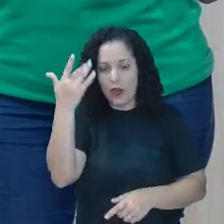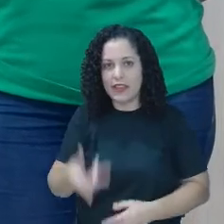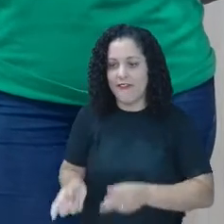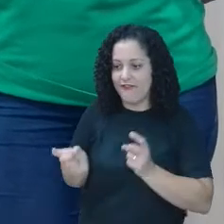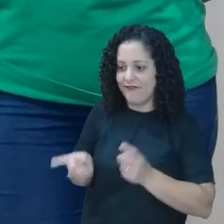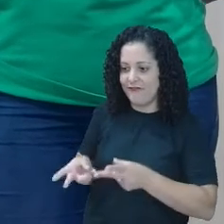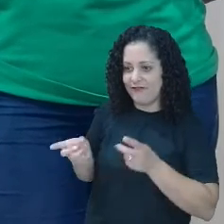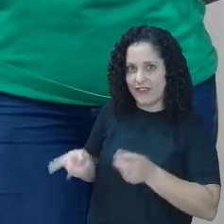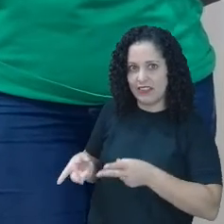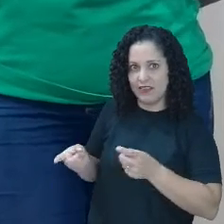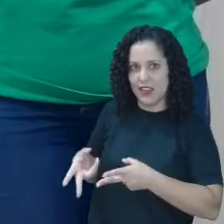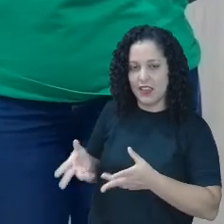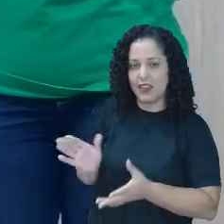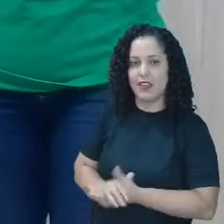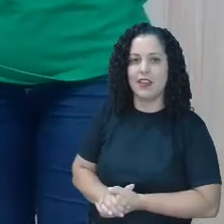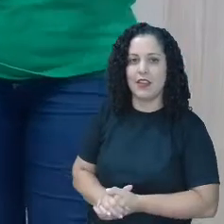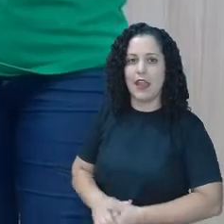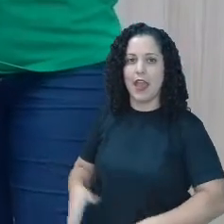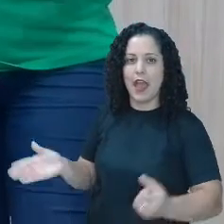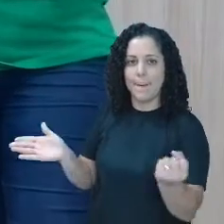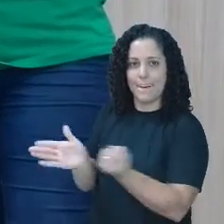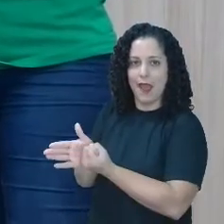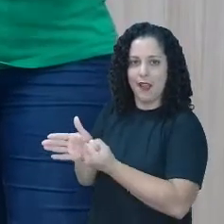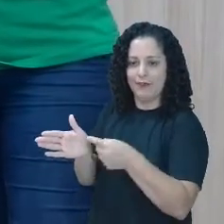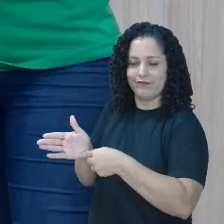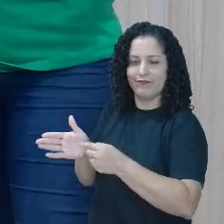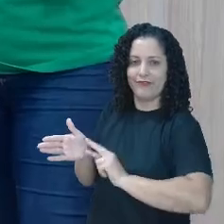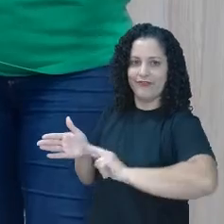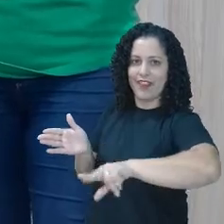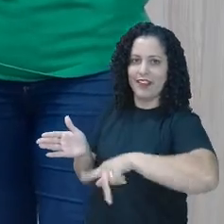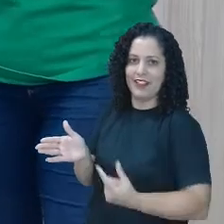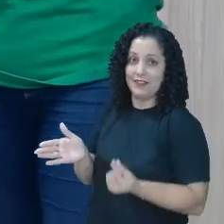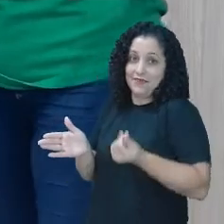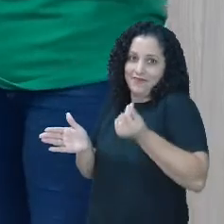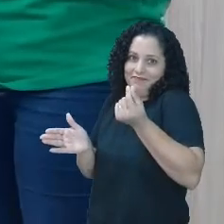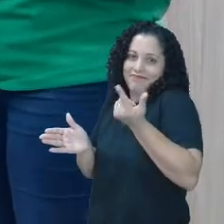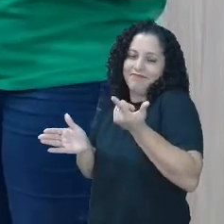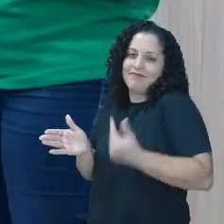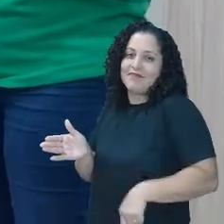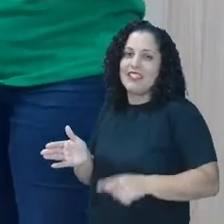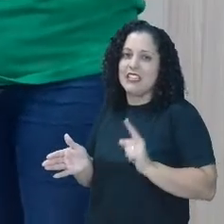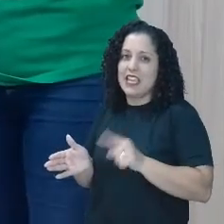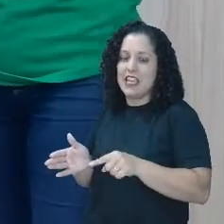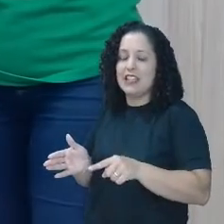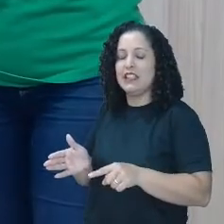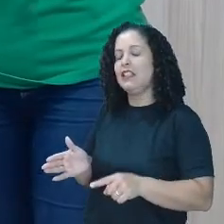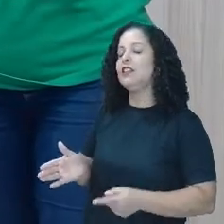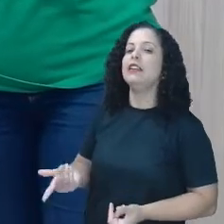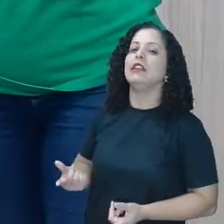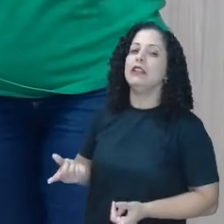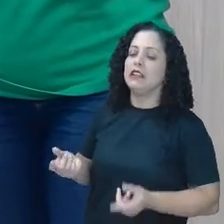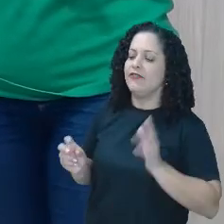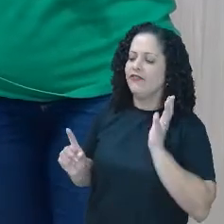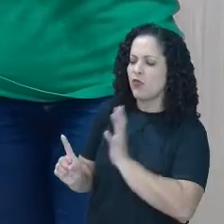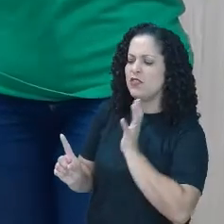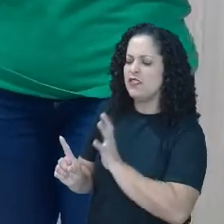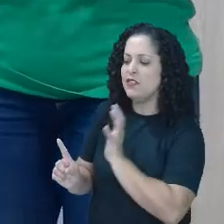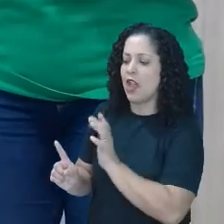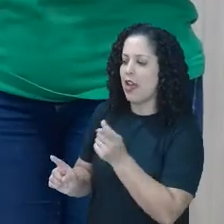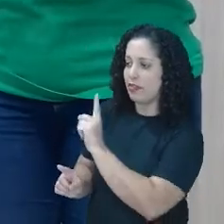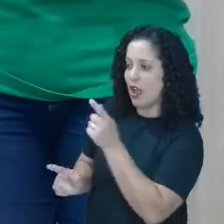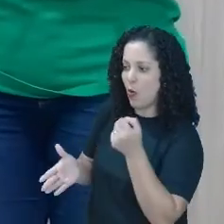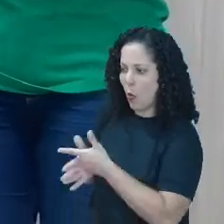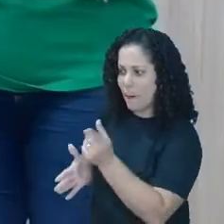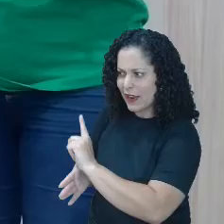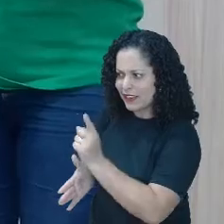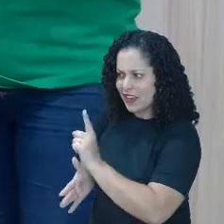mais certa marca por causa da bonificação e, às vezes, ele intimida a pessoa. Não compre